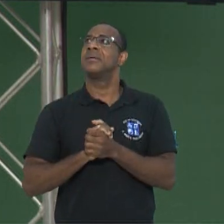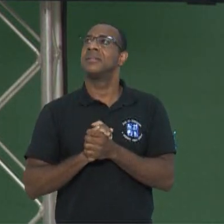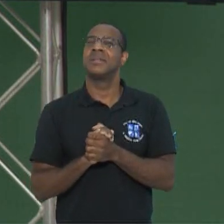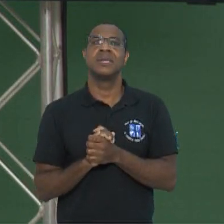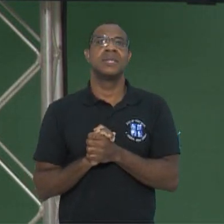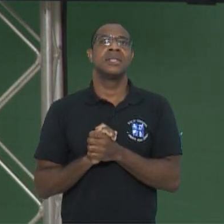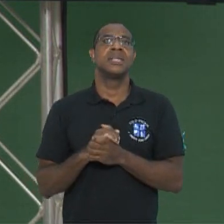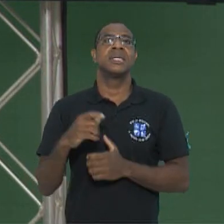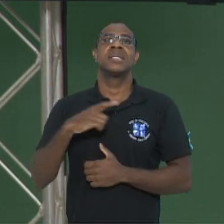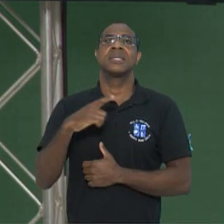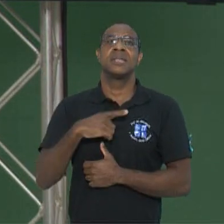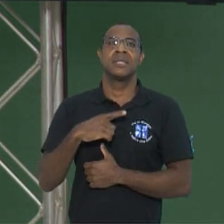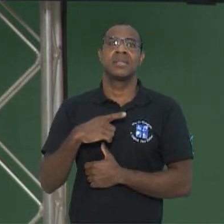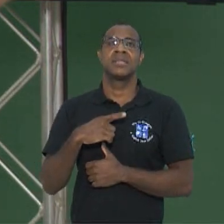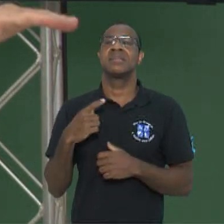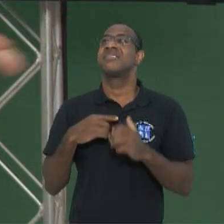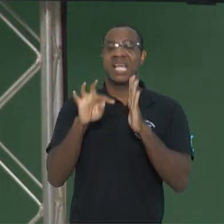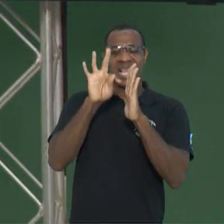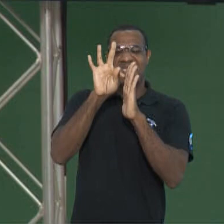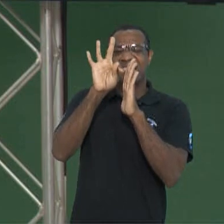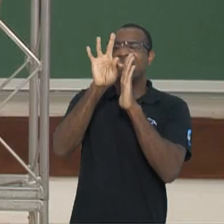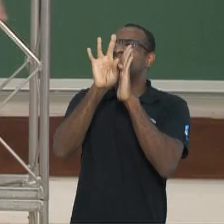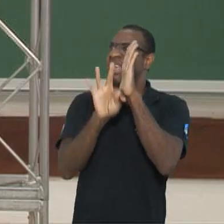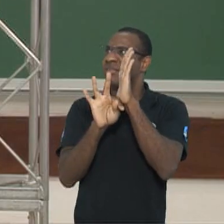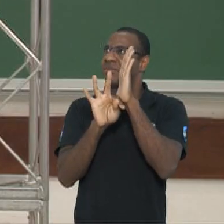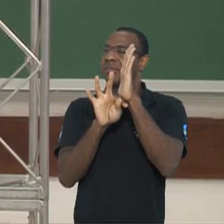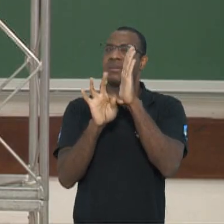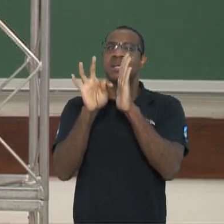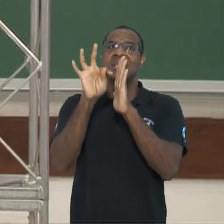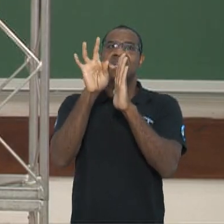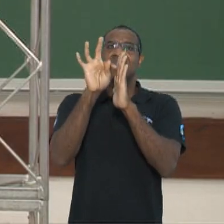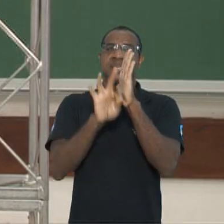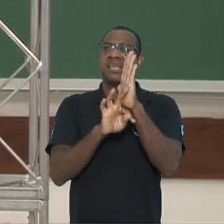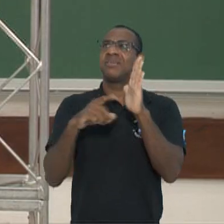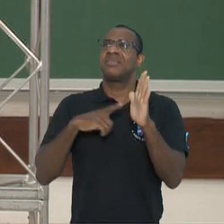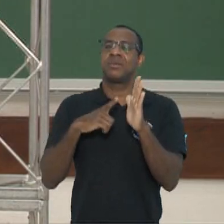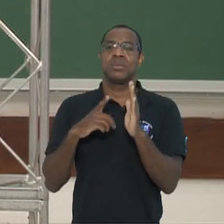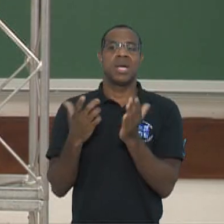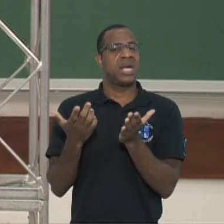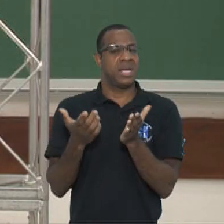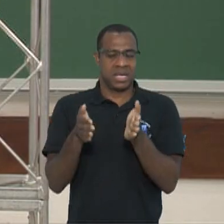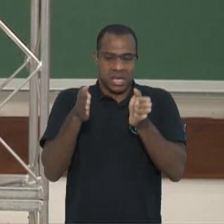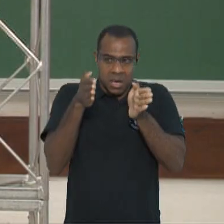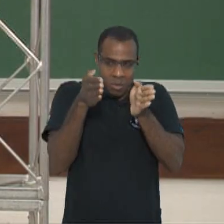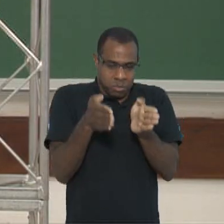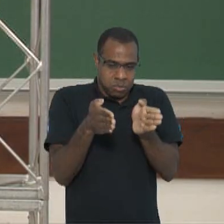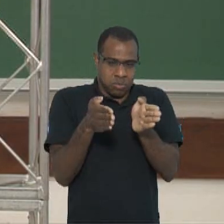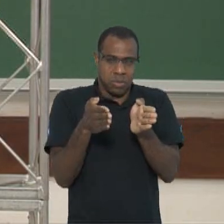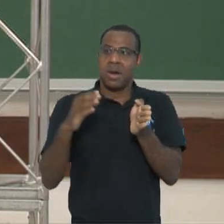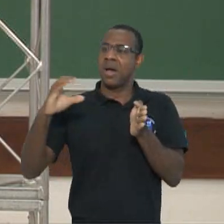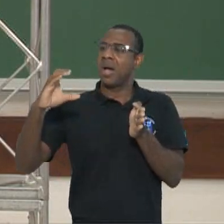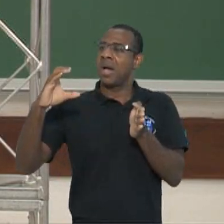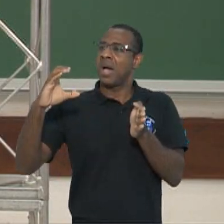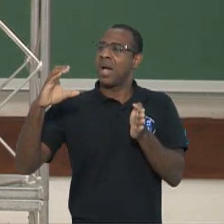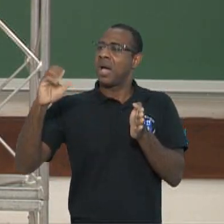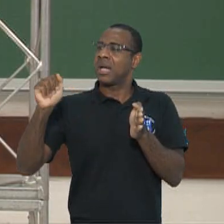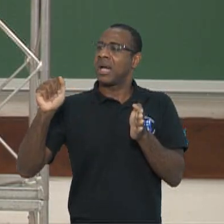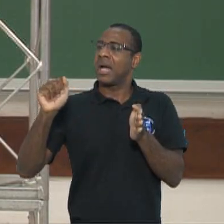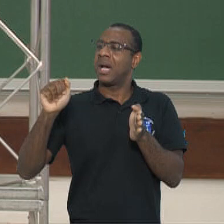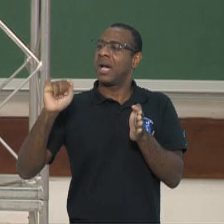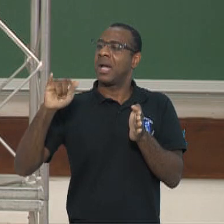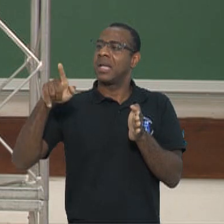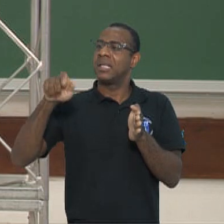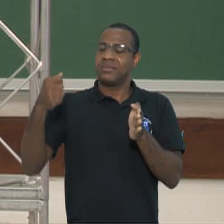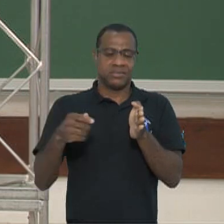Existem também as chamadas textos de sarcófagos. Sarcófagos era o caixão onde era colocada a múmia. Então nós temos a tumba, que